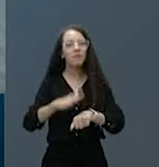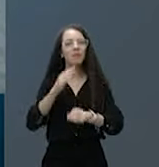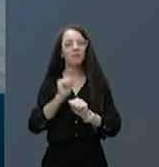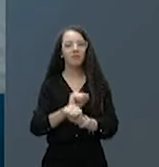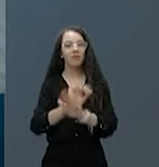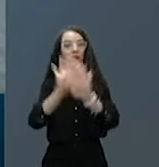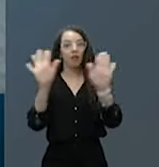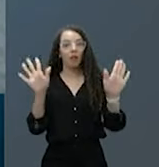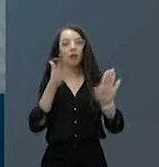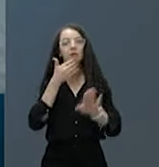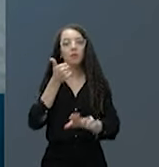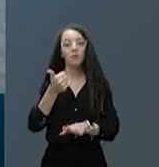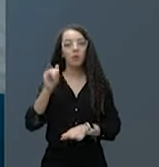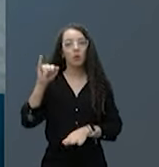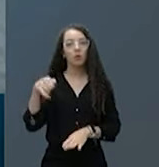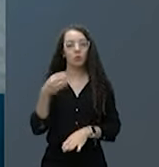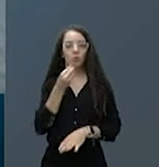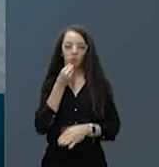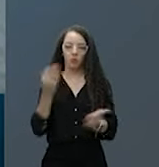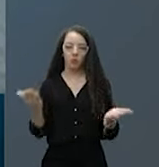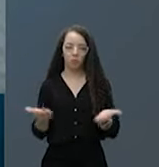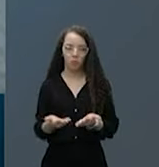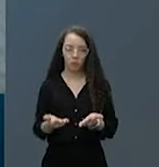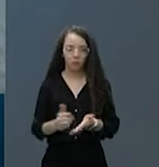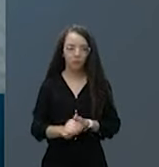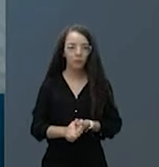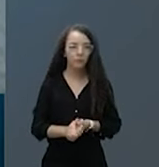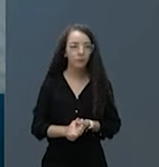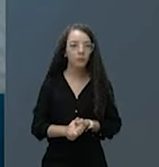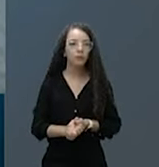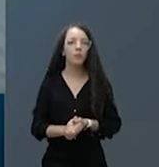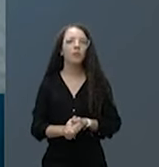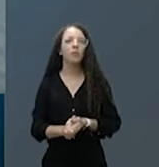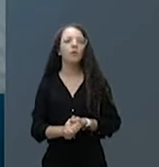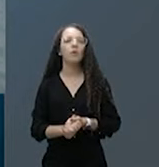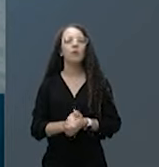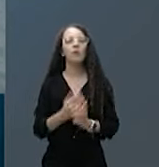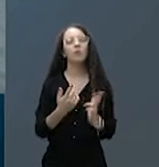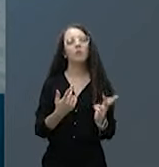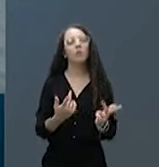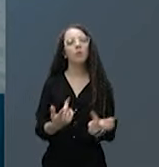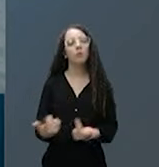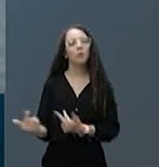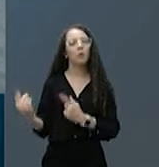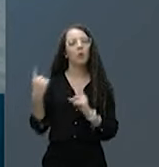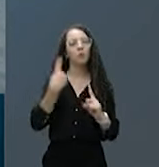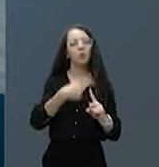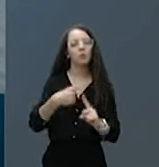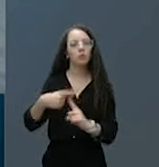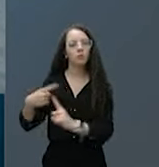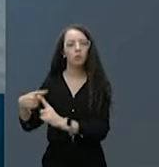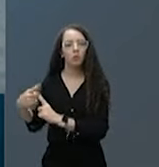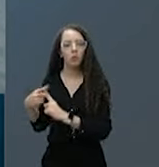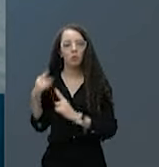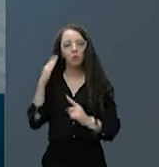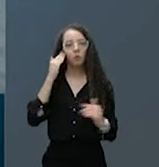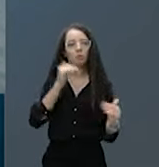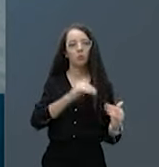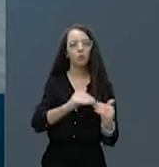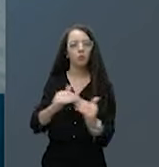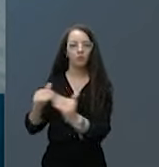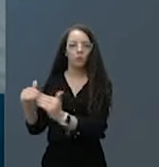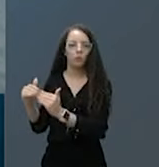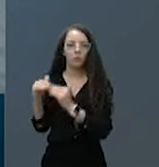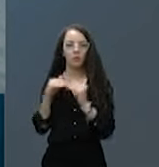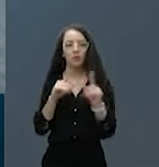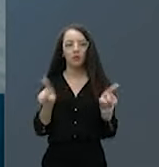Atualmente, pode-se falar em exame de viabilidade do recurso extraordinário como um gênero do qual seria uma espécie de juízo de conformidade e juízo de admissibilidade